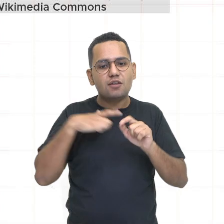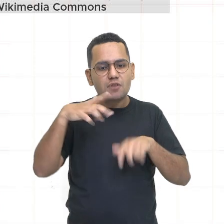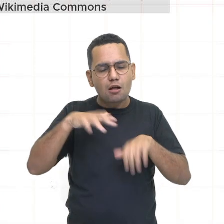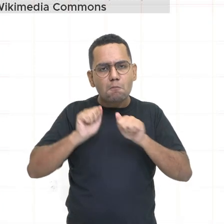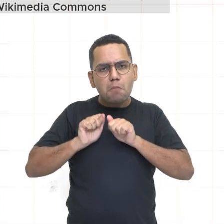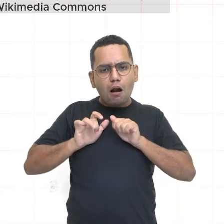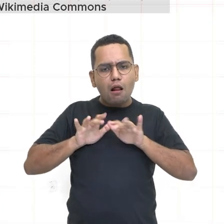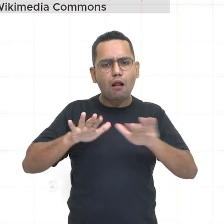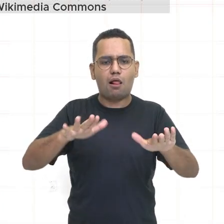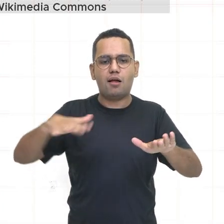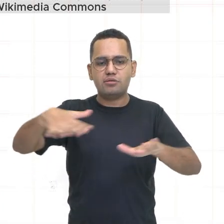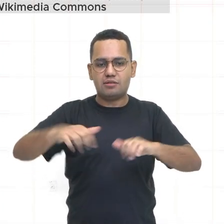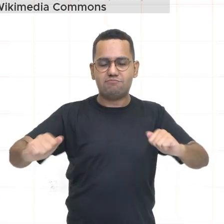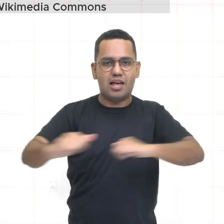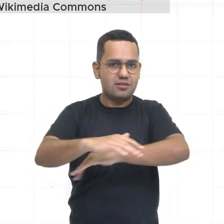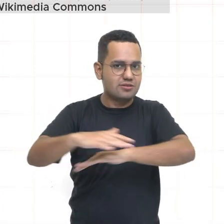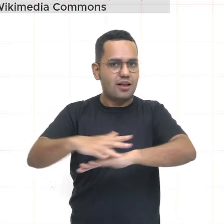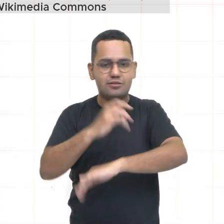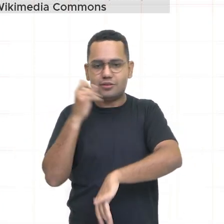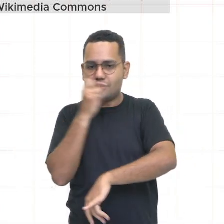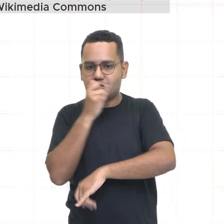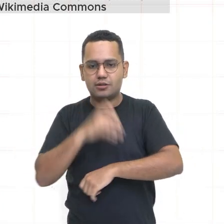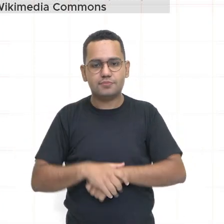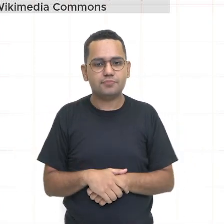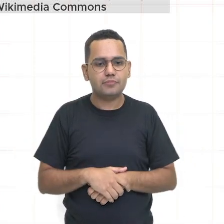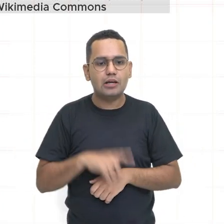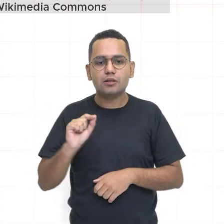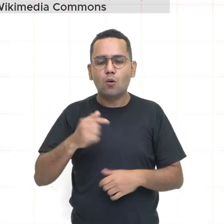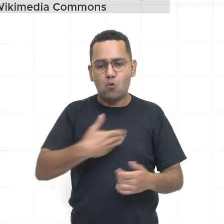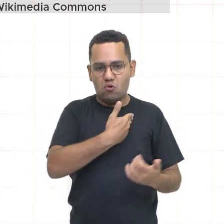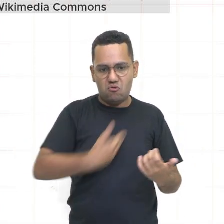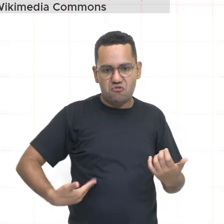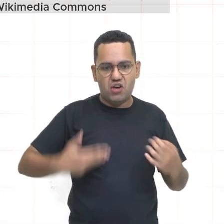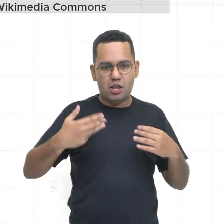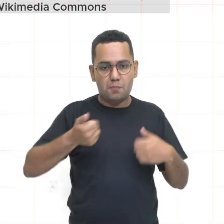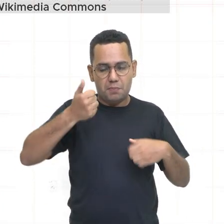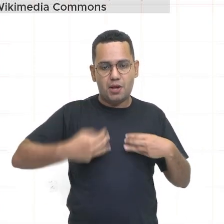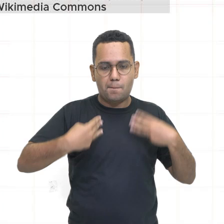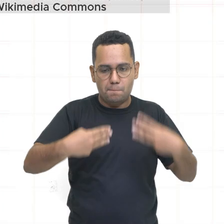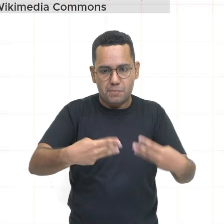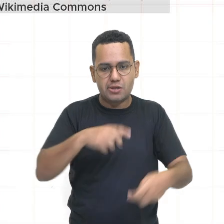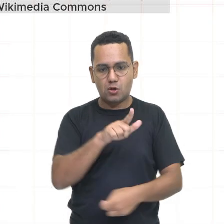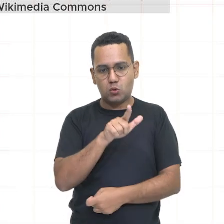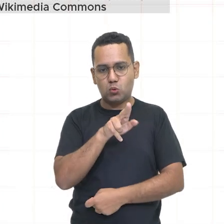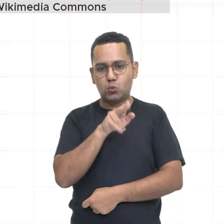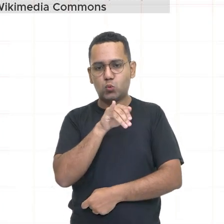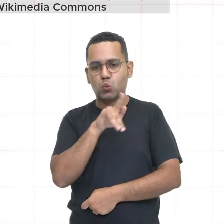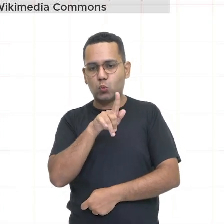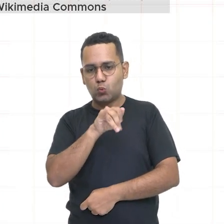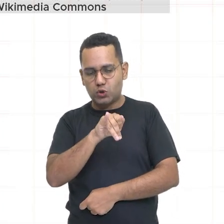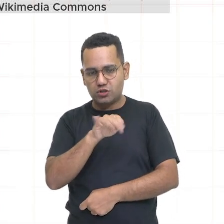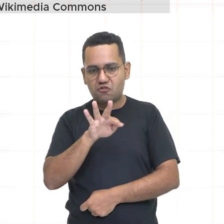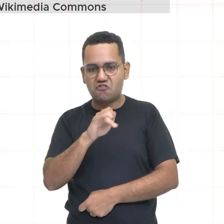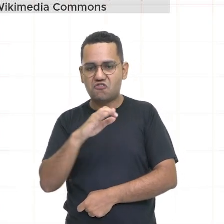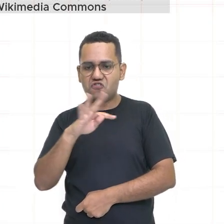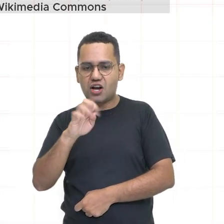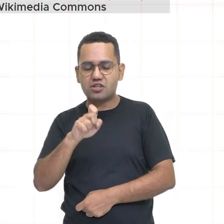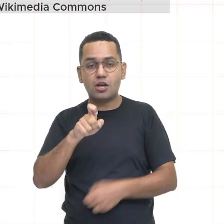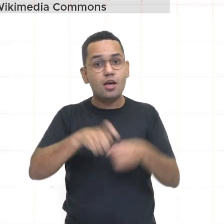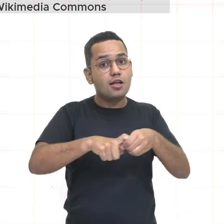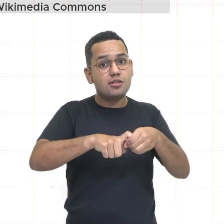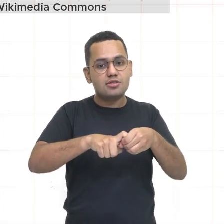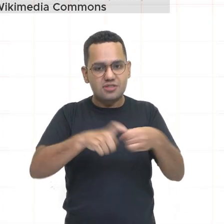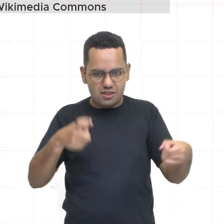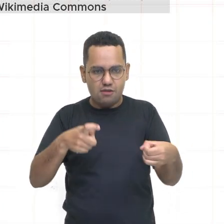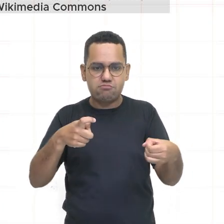Faccia renunciasse e cedesse o poder a Mussolini. Esse primeiro-ministro foi justamente aquela pessoa que